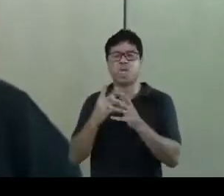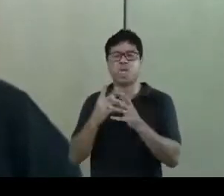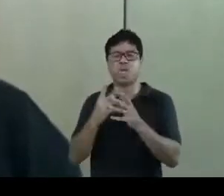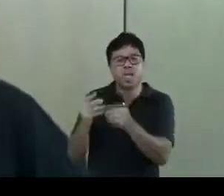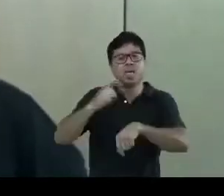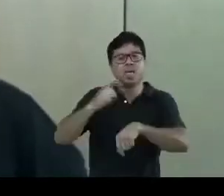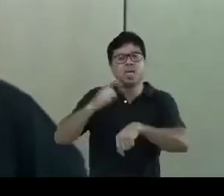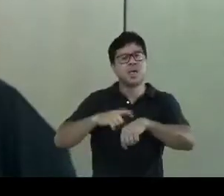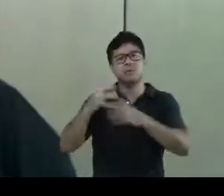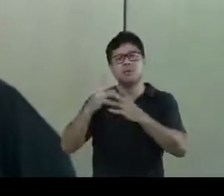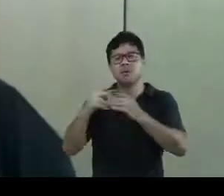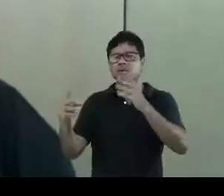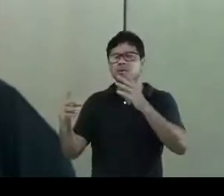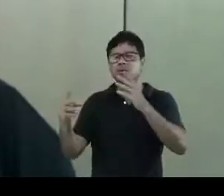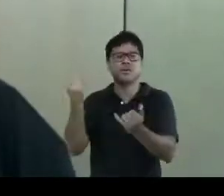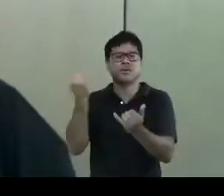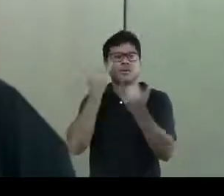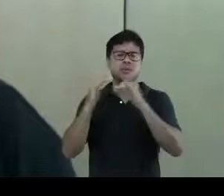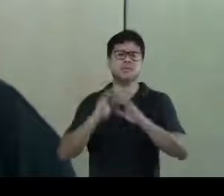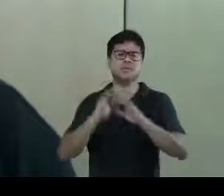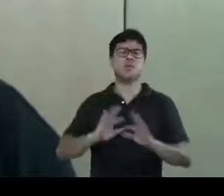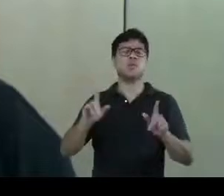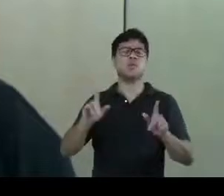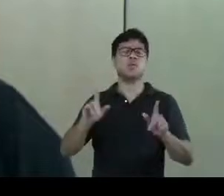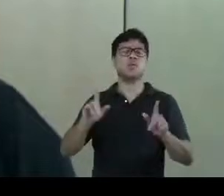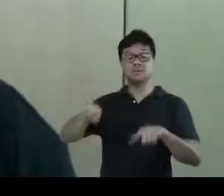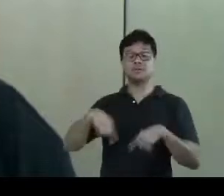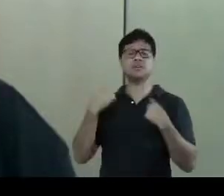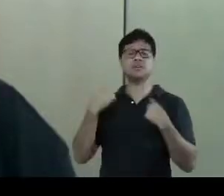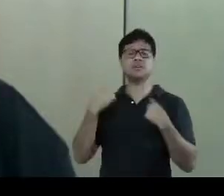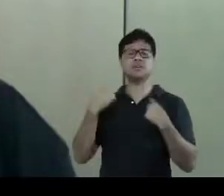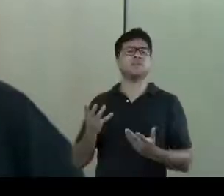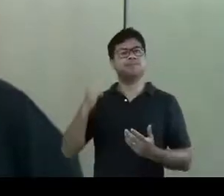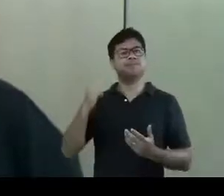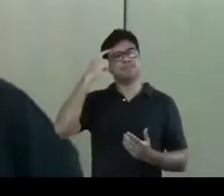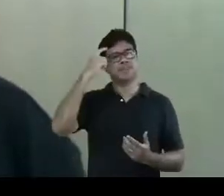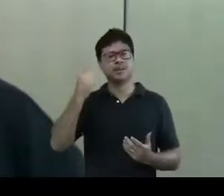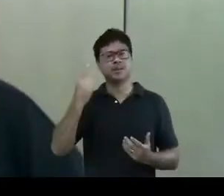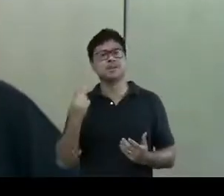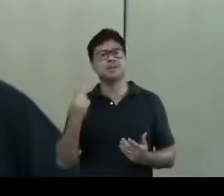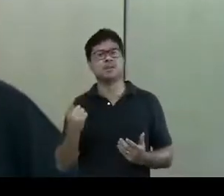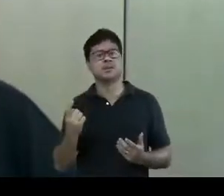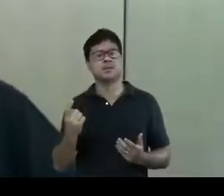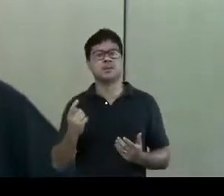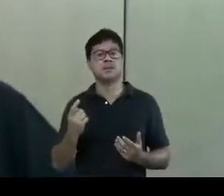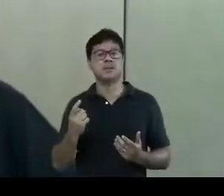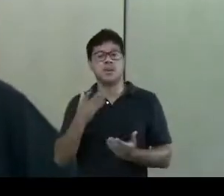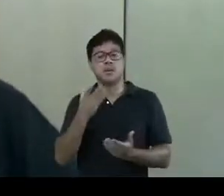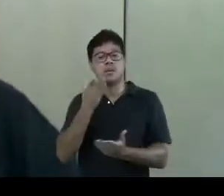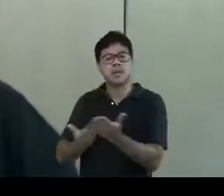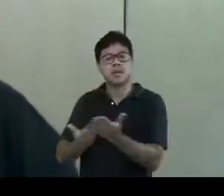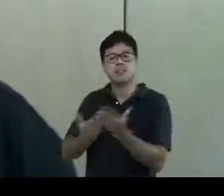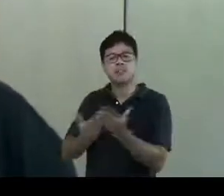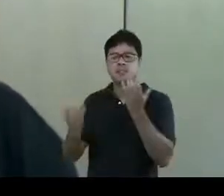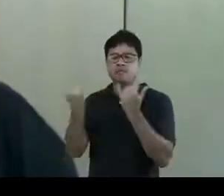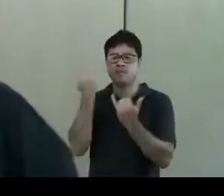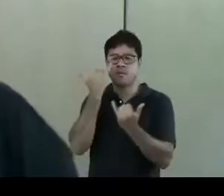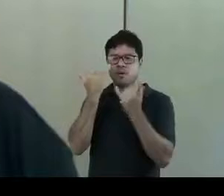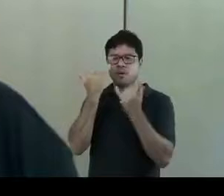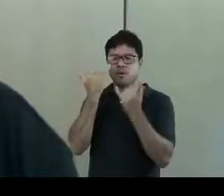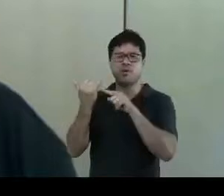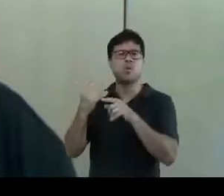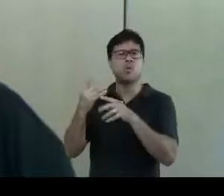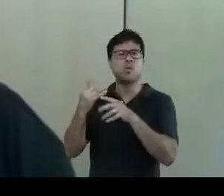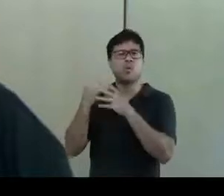não é necessariamente o desafio relacionado, não mais, né, relacionado à perda da informação,